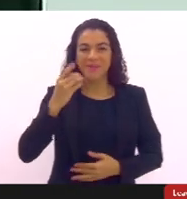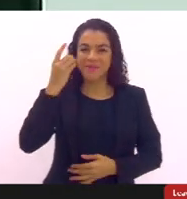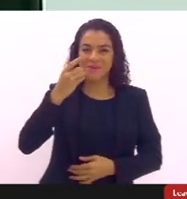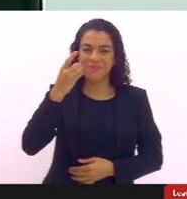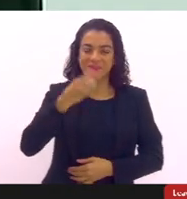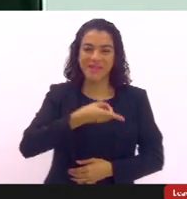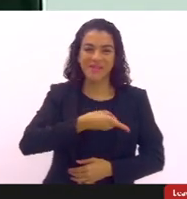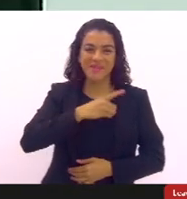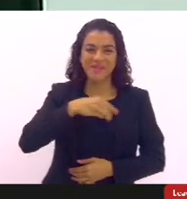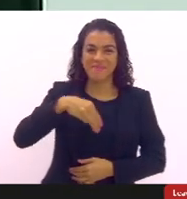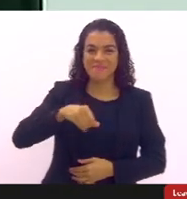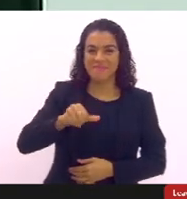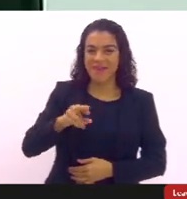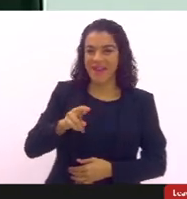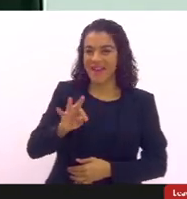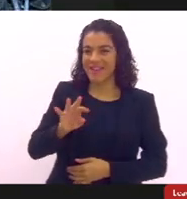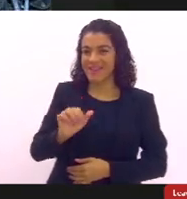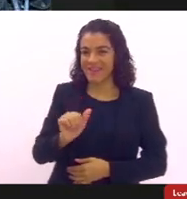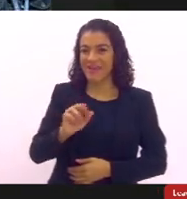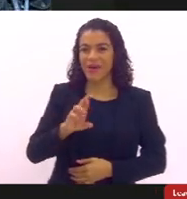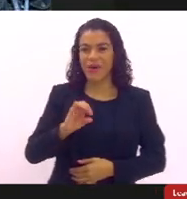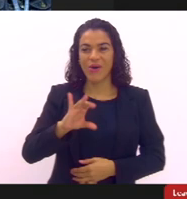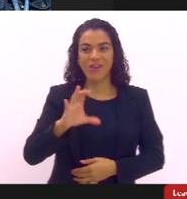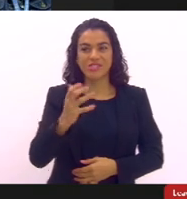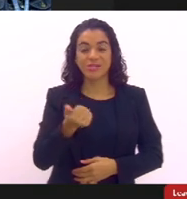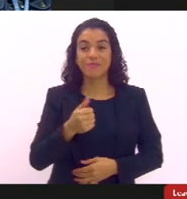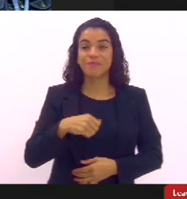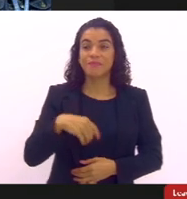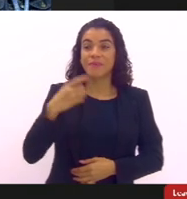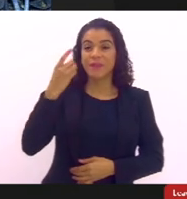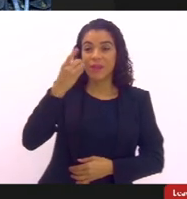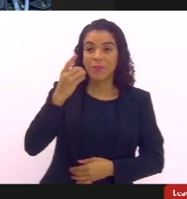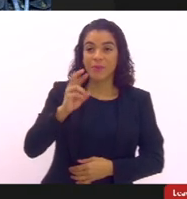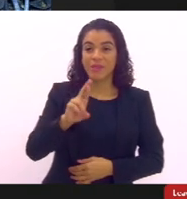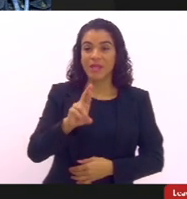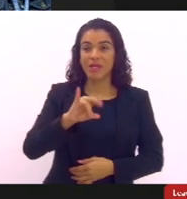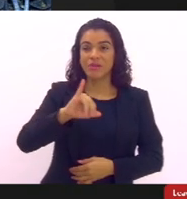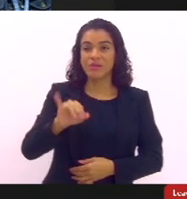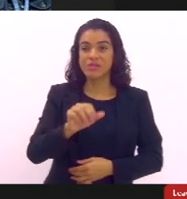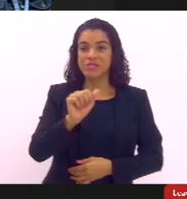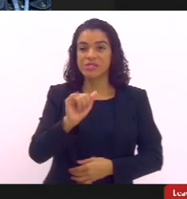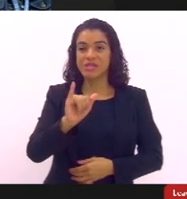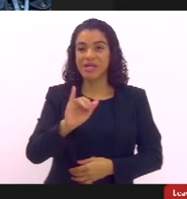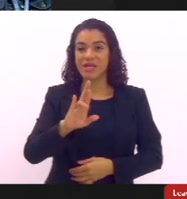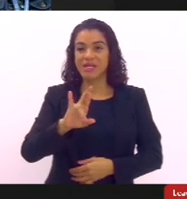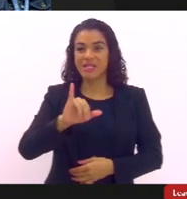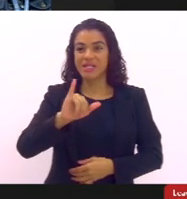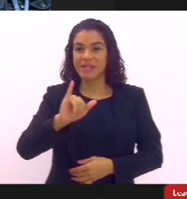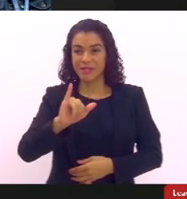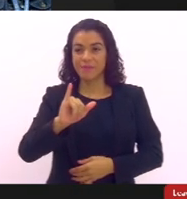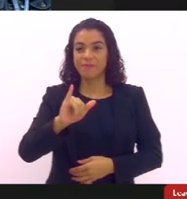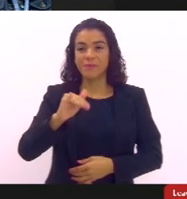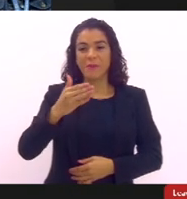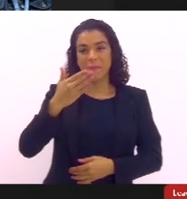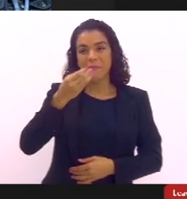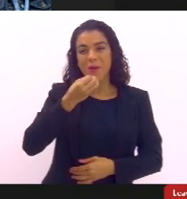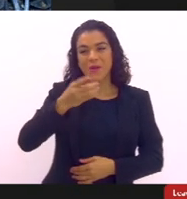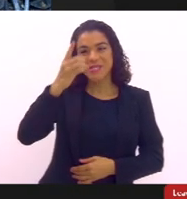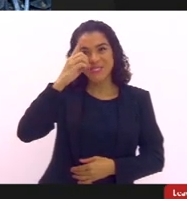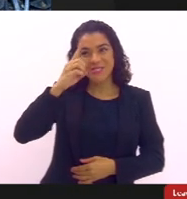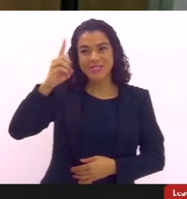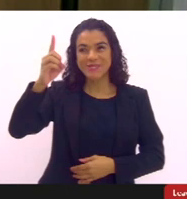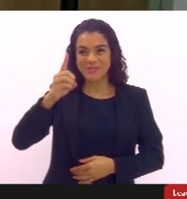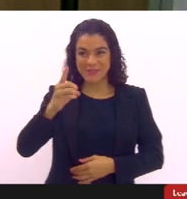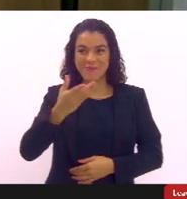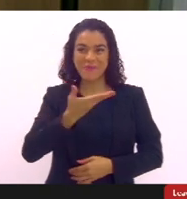Rocha. Deixamos para o final. Perfeito. Deputado Jari. Bom dia, deputada Marta Rocha. Bom